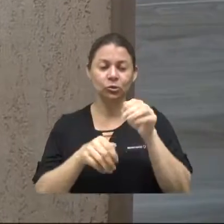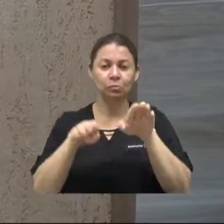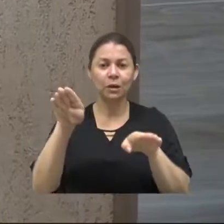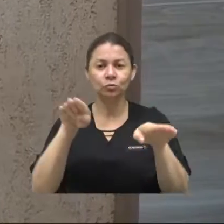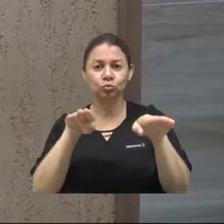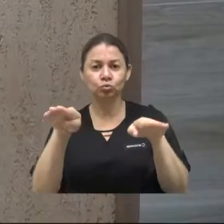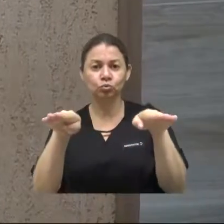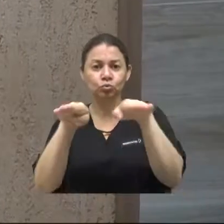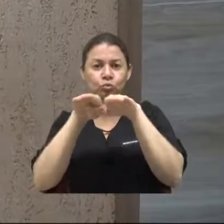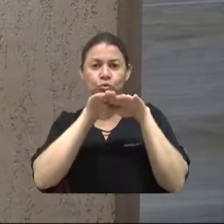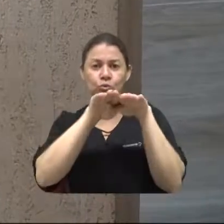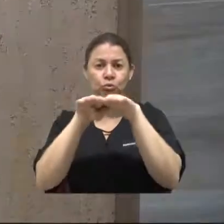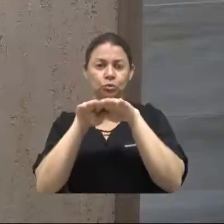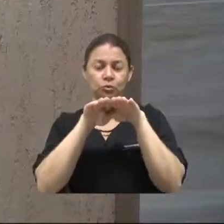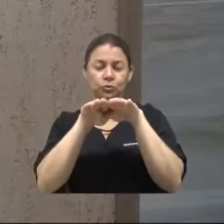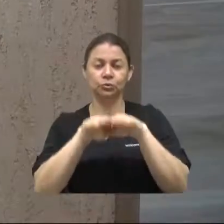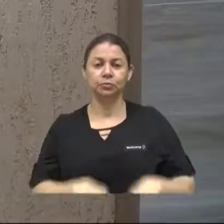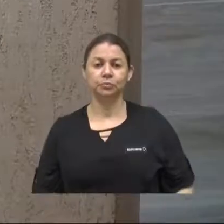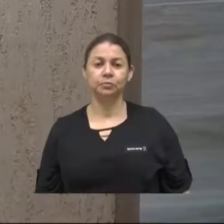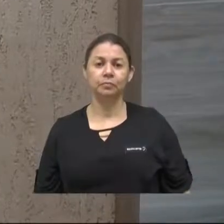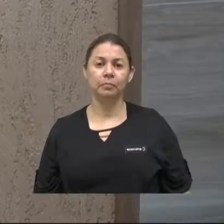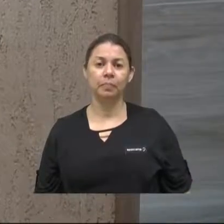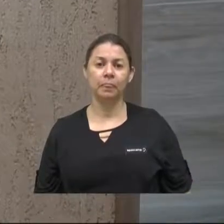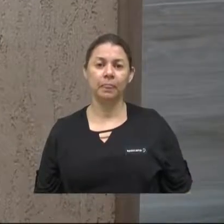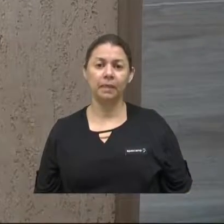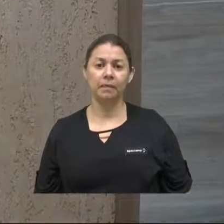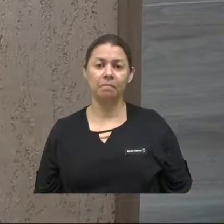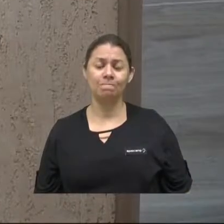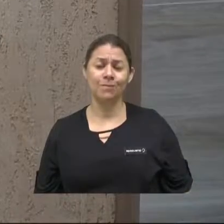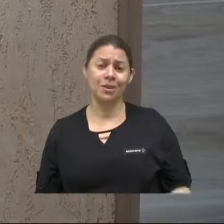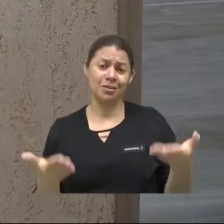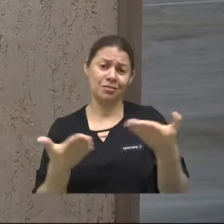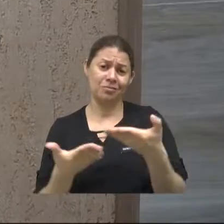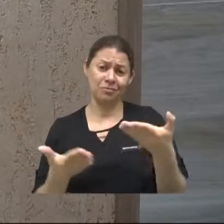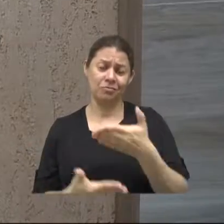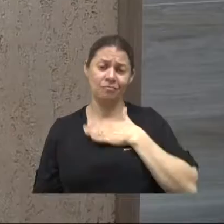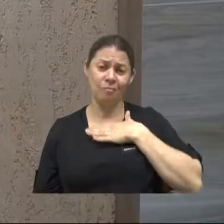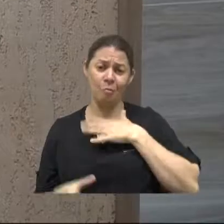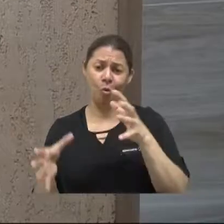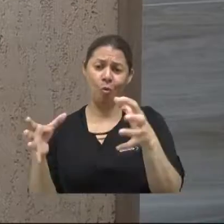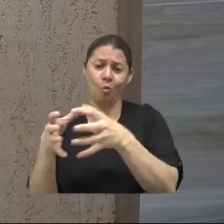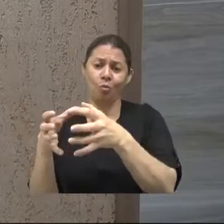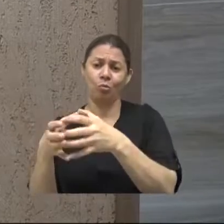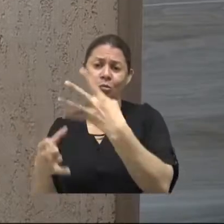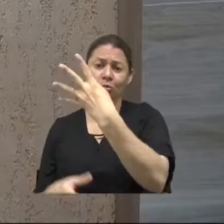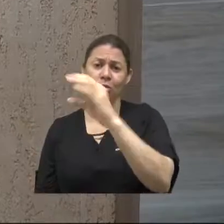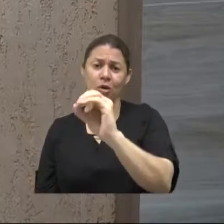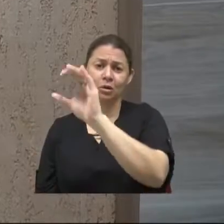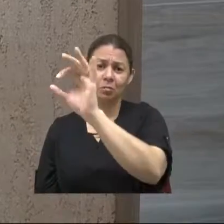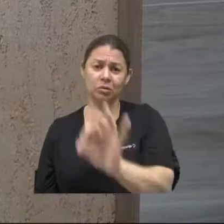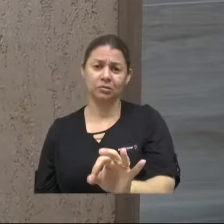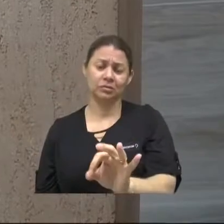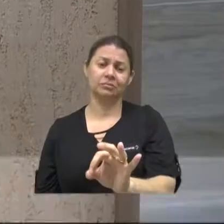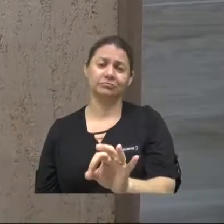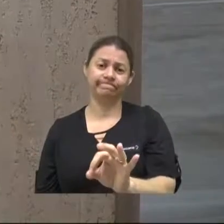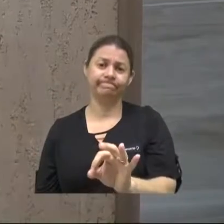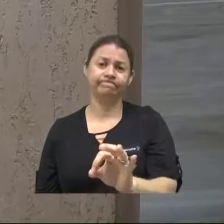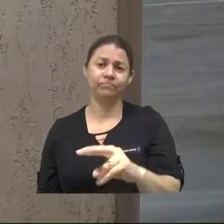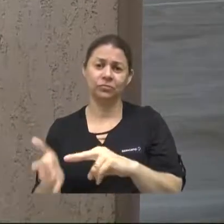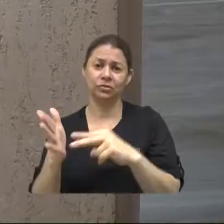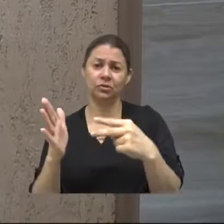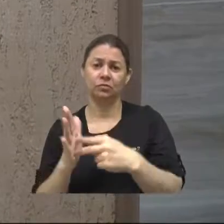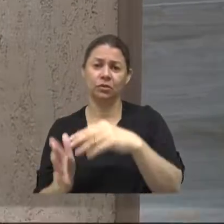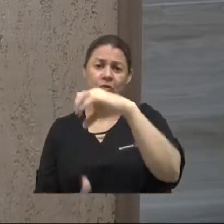90%, aliás, me desculpa, 40% dos votos, que foram 9 votos. Não é? Não vejo